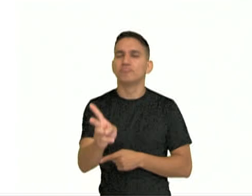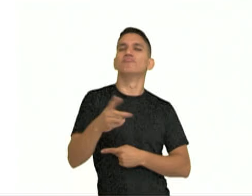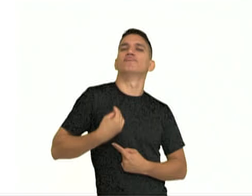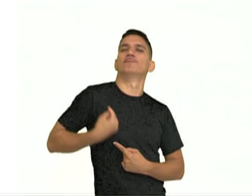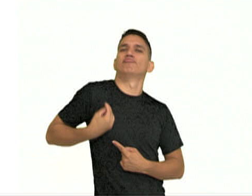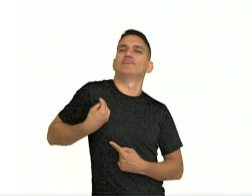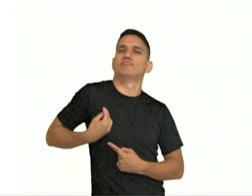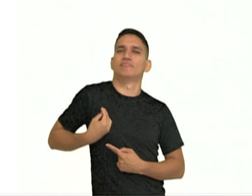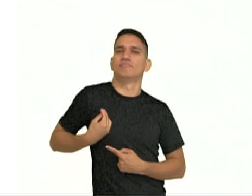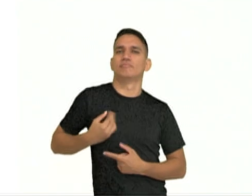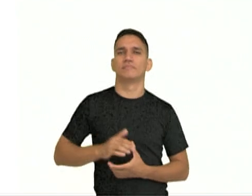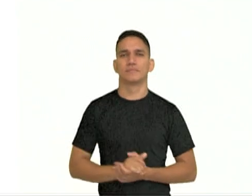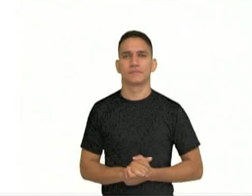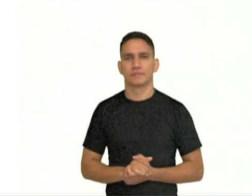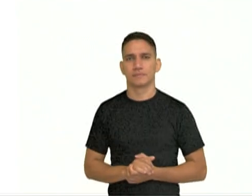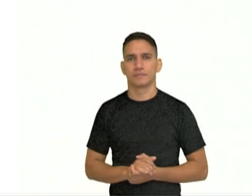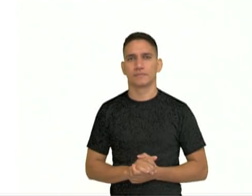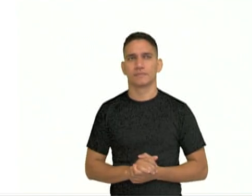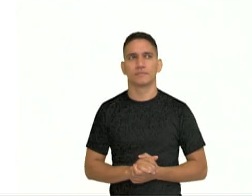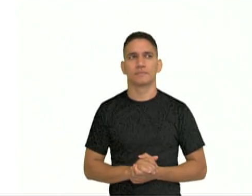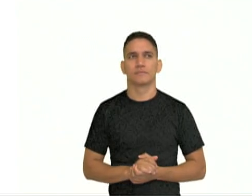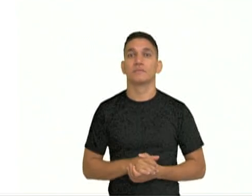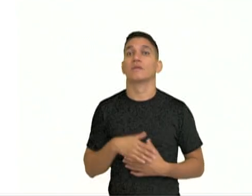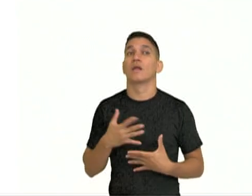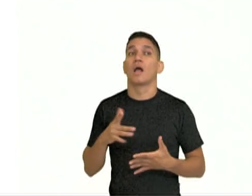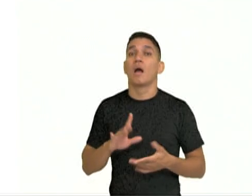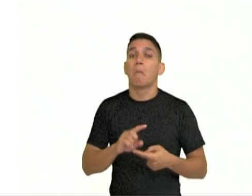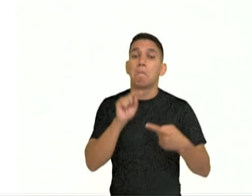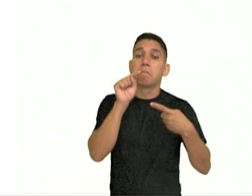vivência. A pontuação.